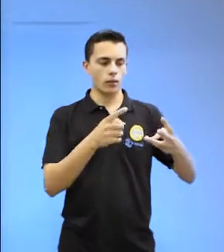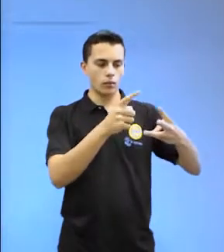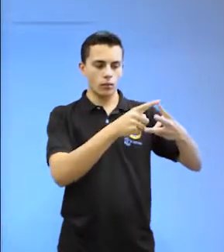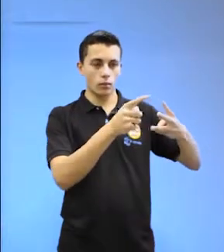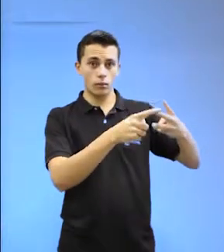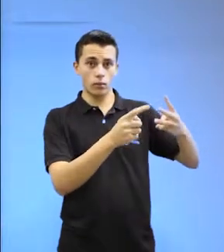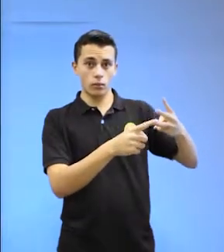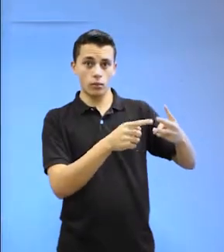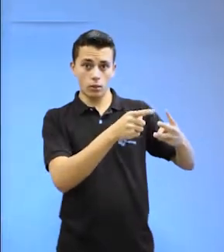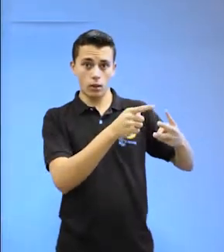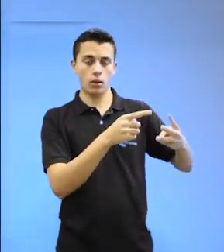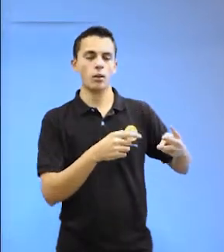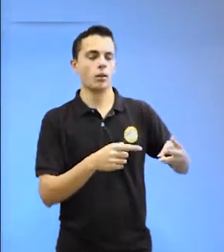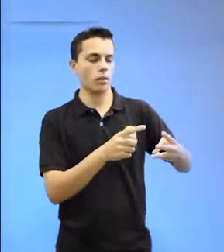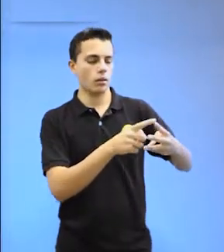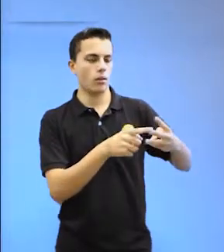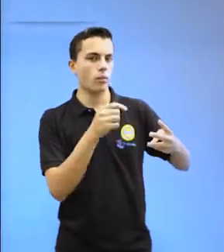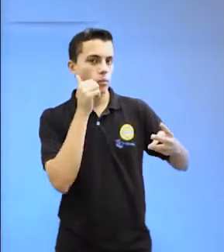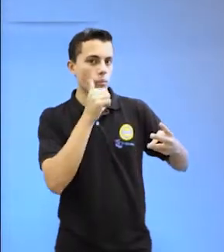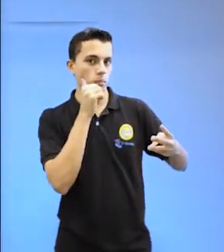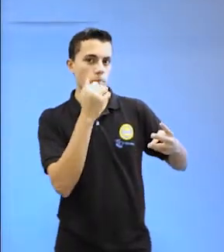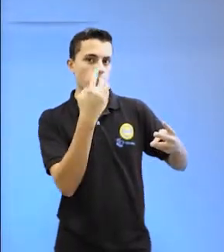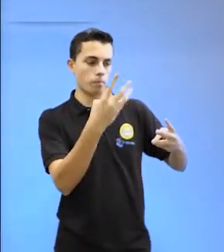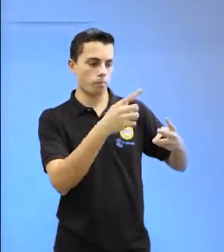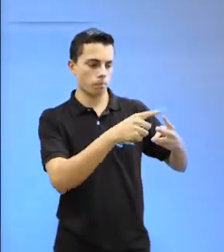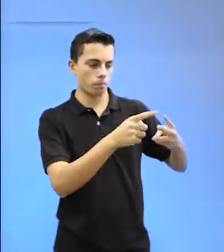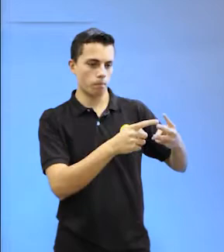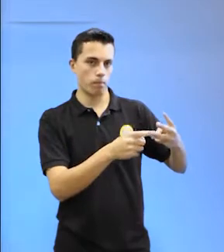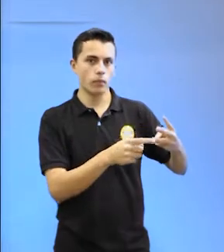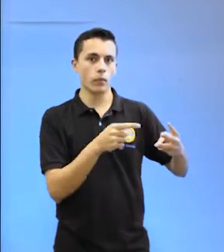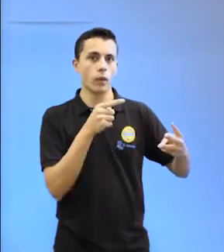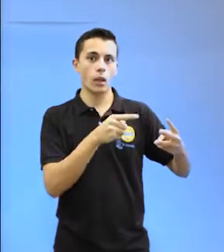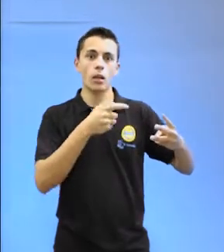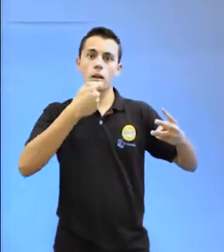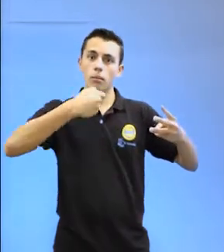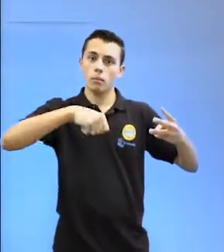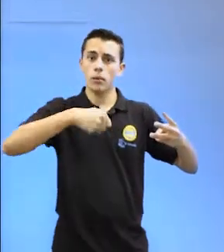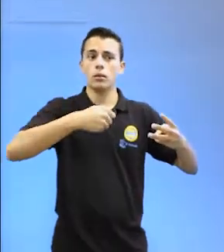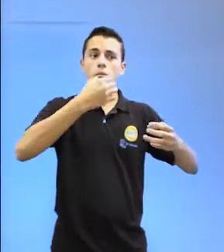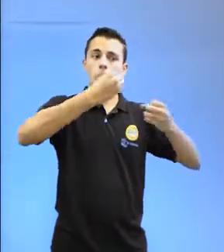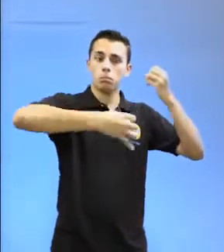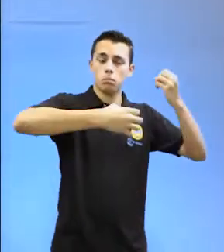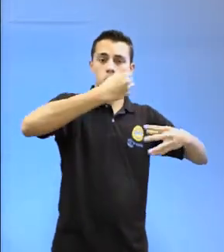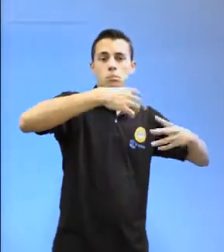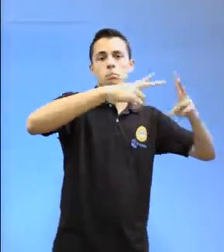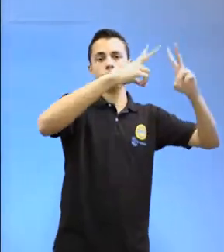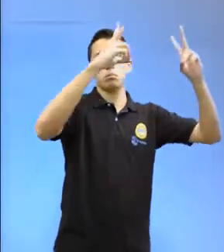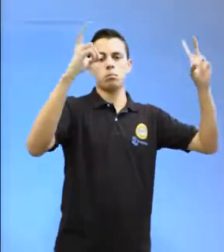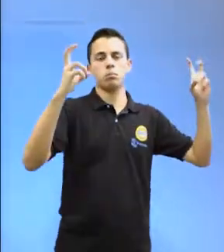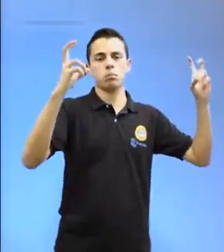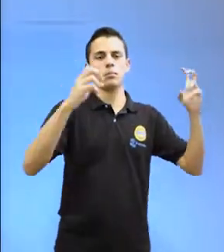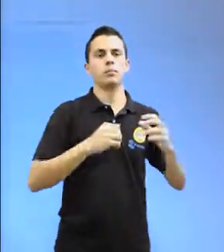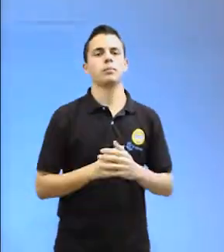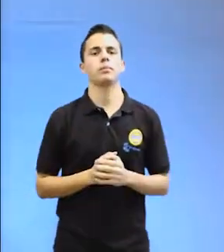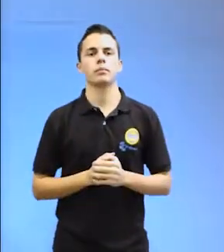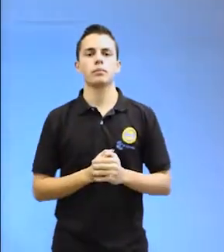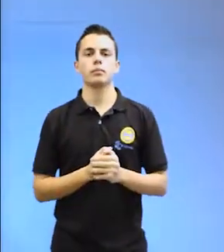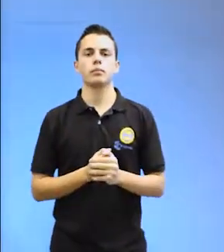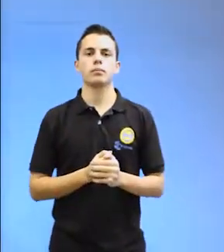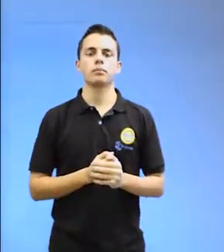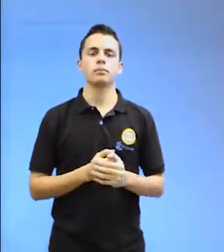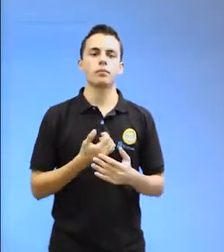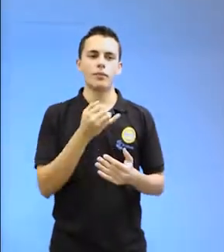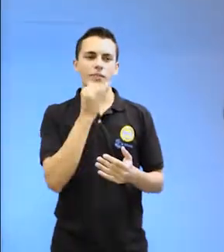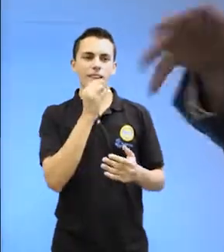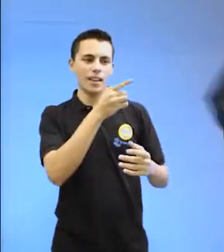que eu estou falando da Florinda, ela tinha que ter alguém que trouxesse informação nessa reunião informal, certo. Um